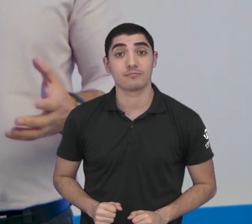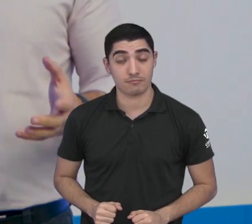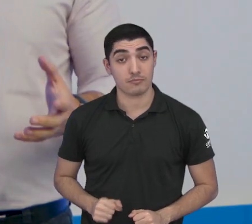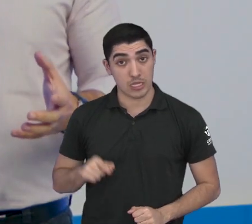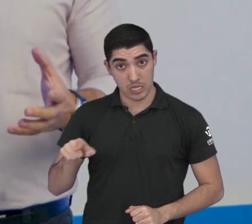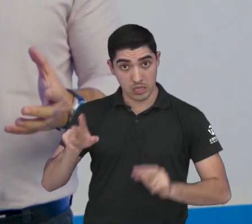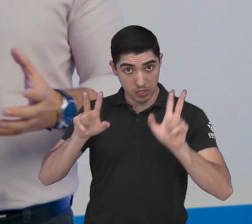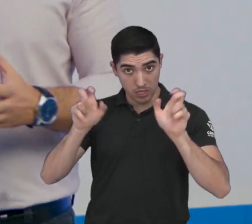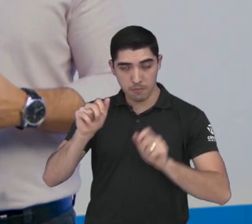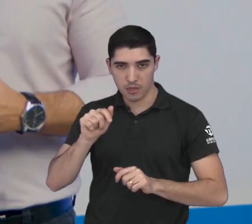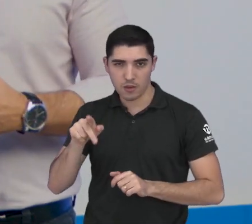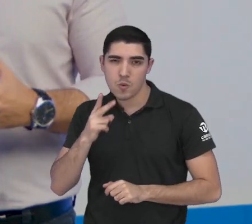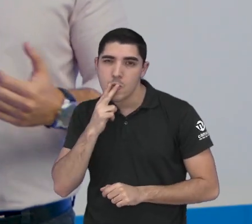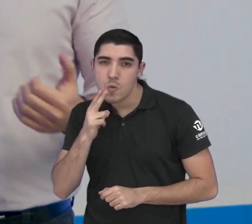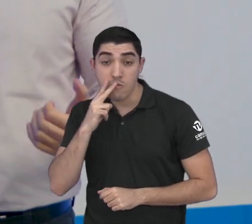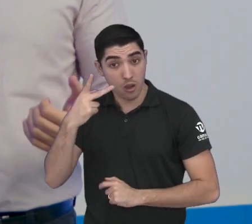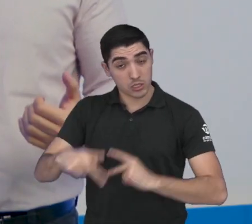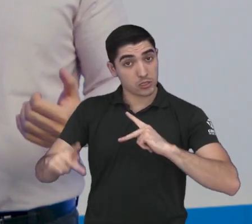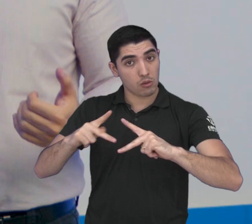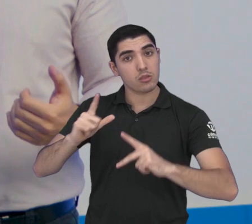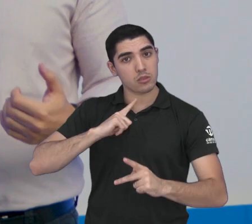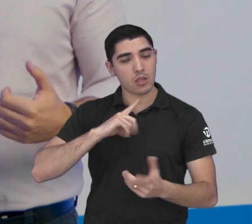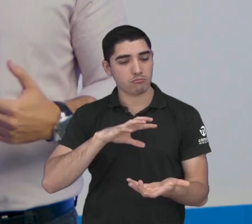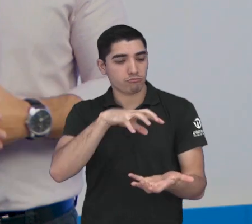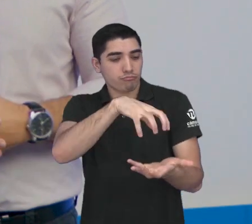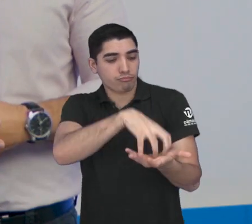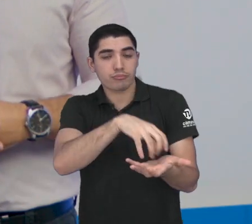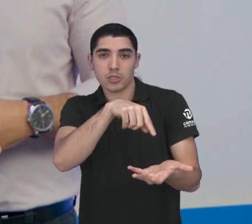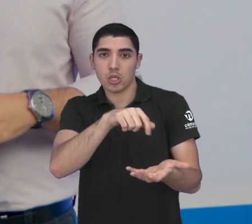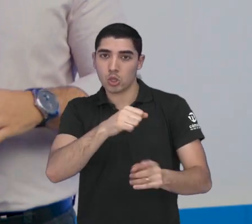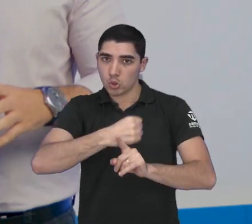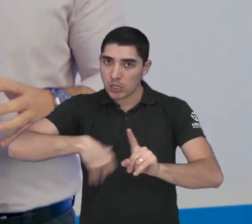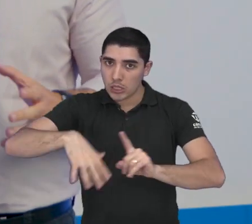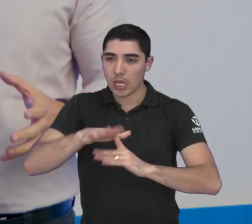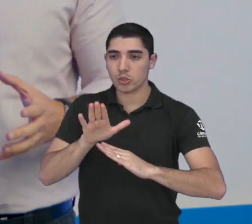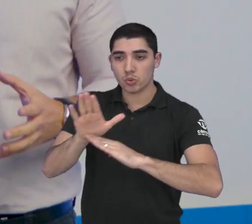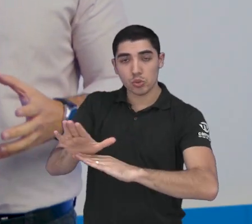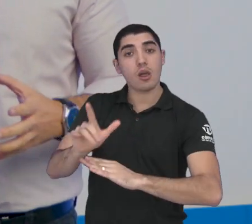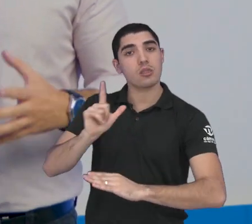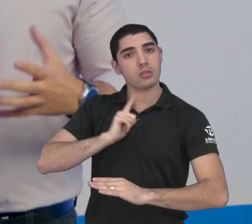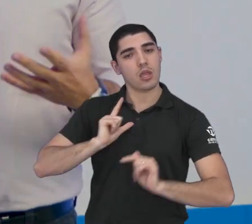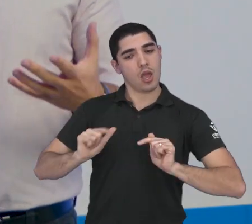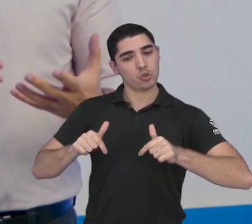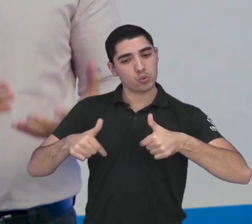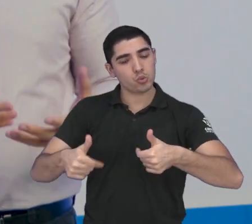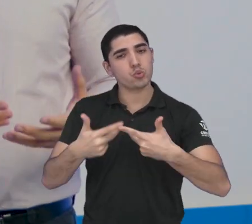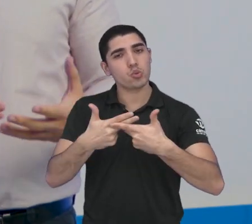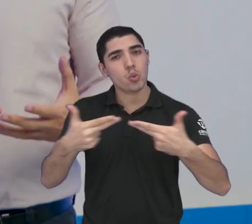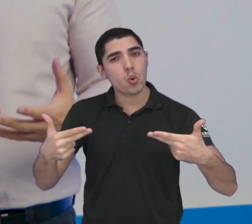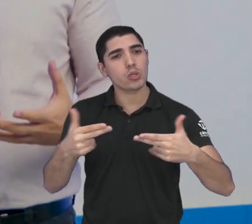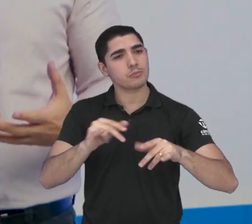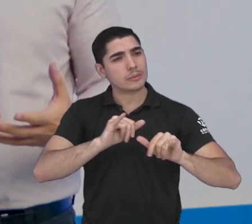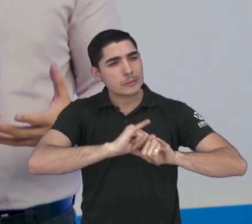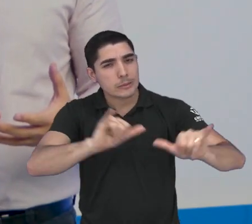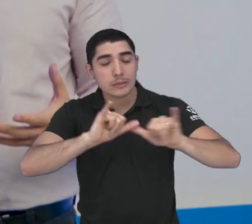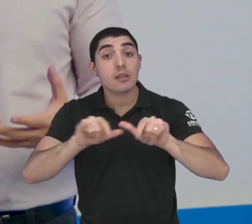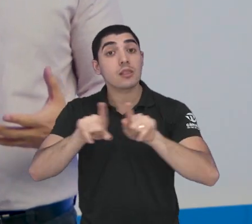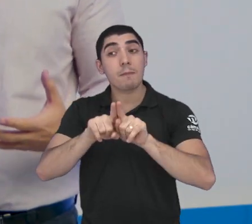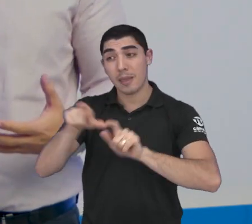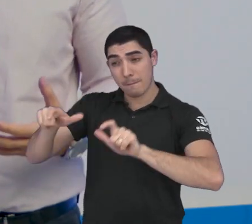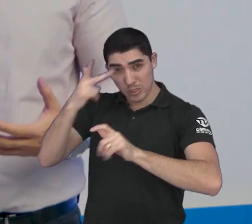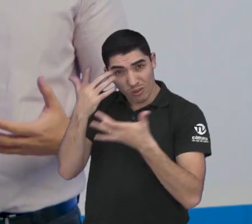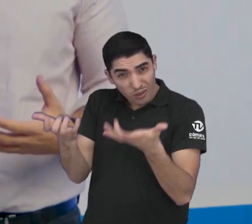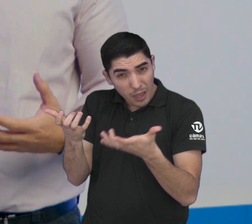E pessoal, ainda no tema do cigarro, aqui em São José, entidades sociais e o próprio município oferecem ações e programas de